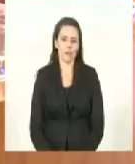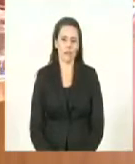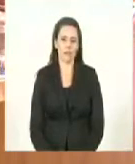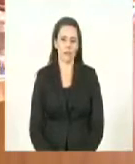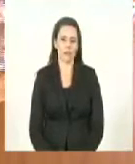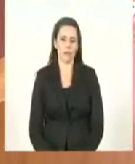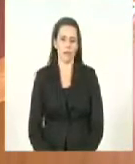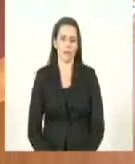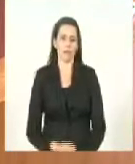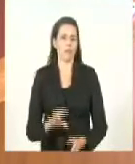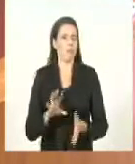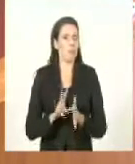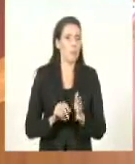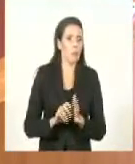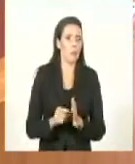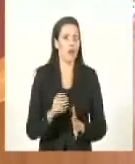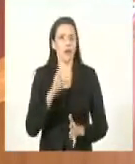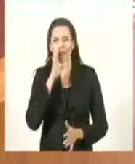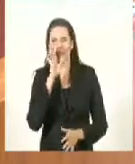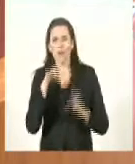tomar um dinheiro.